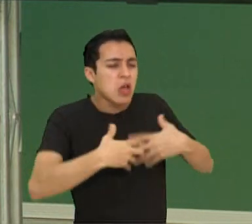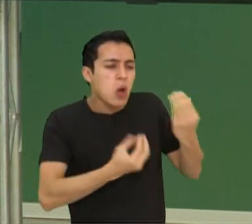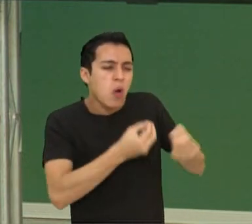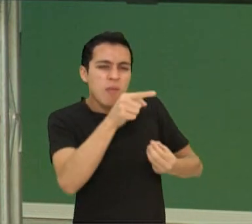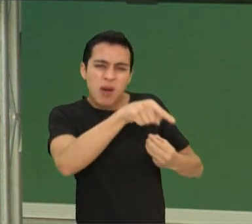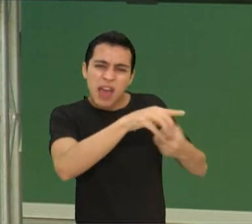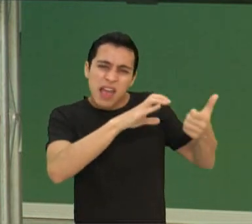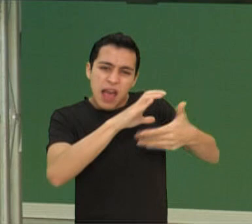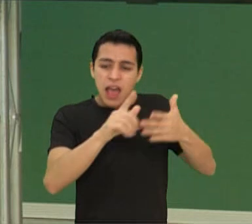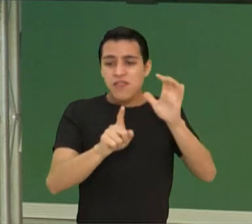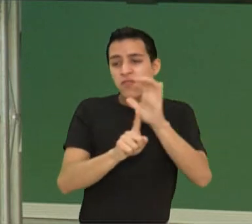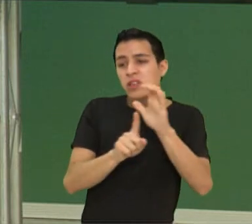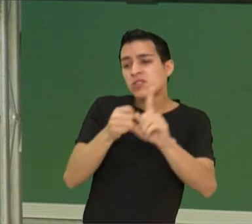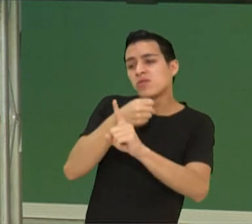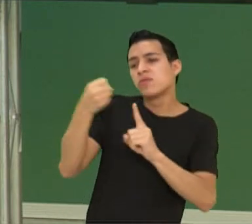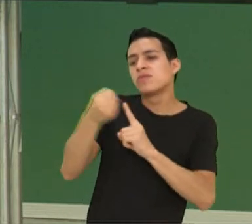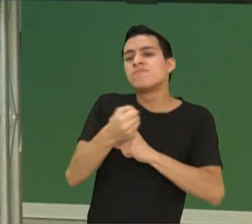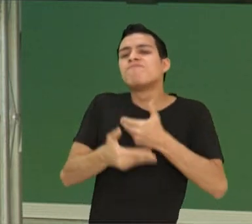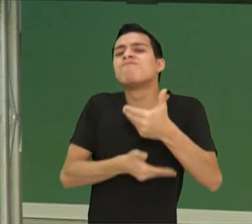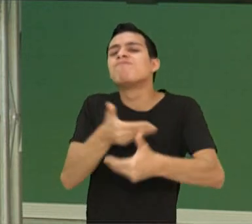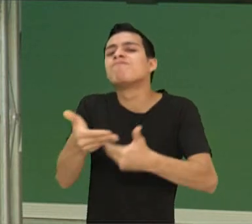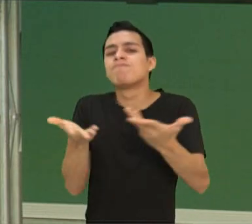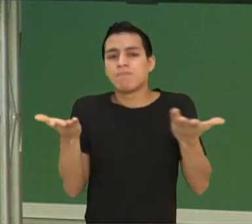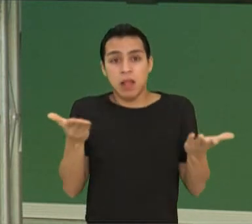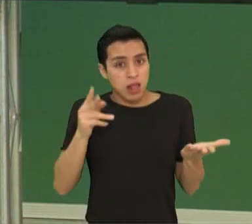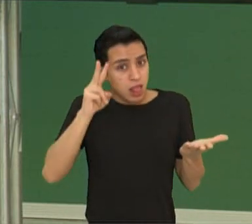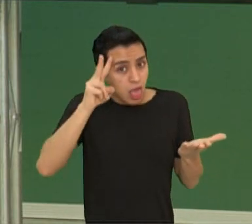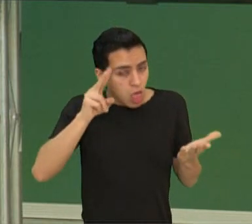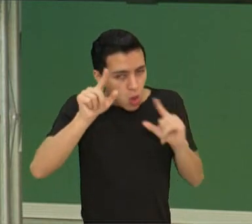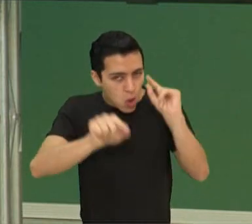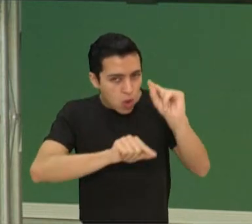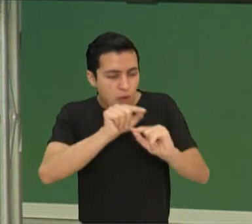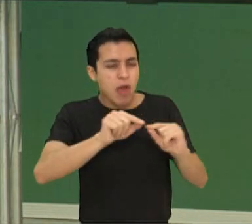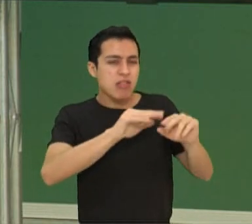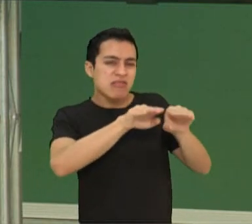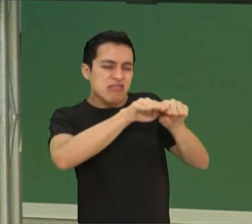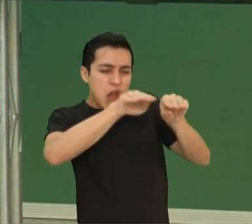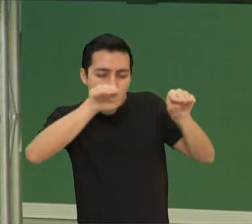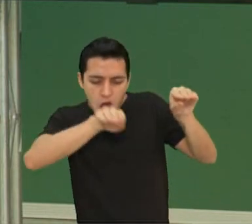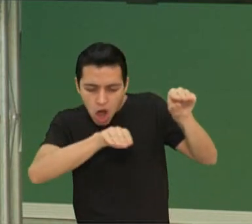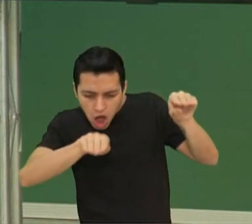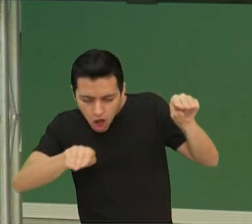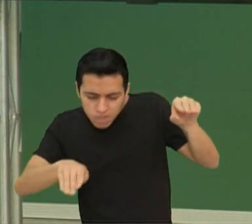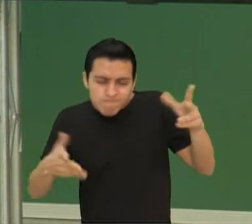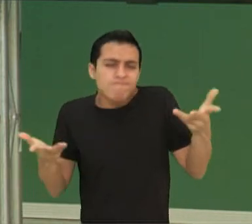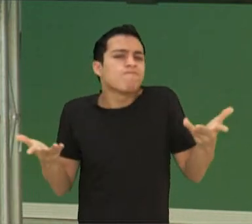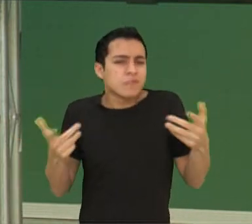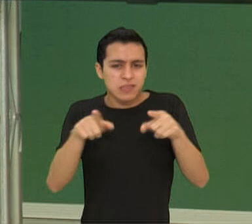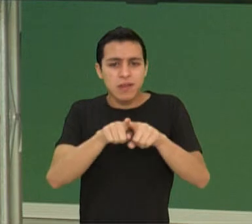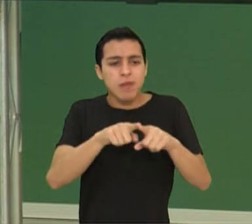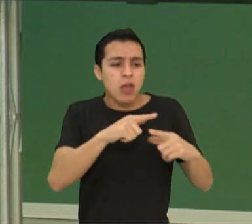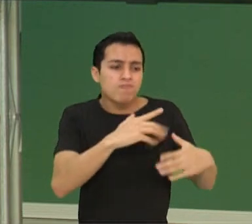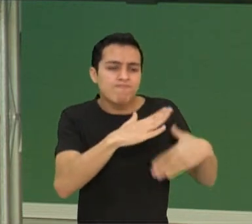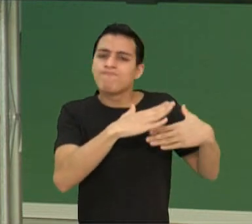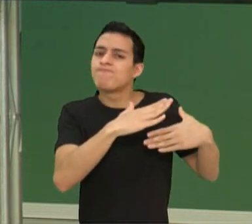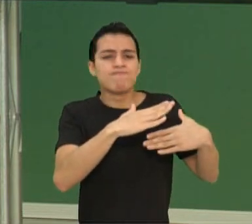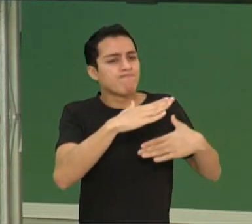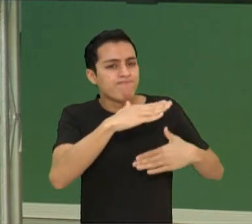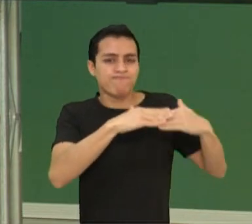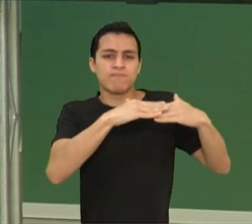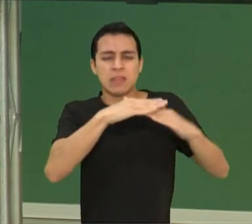nas práticas sociais posteriores. Lembre-se das desigualdades e do subdesenvolvimento. Então,